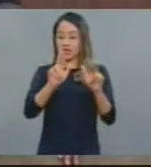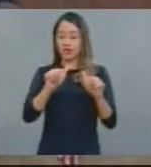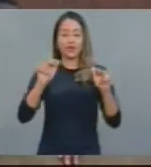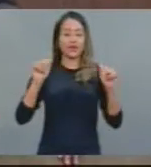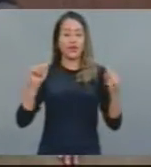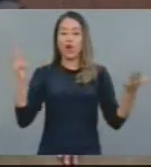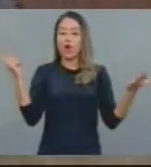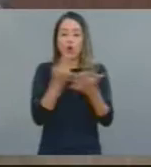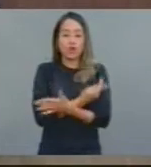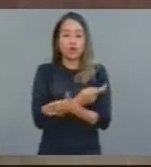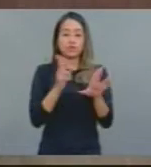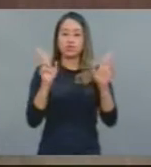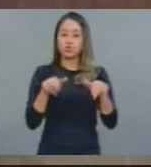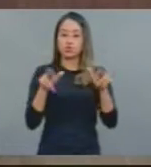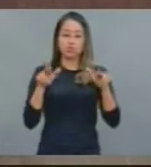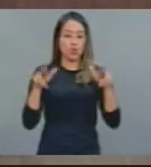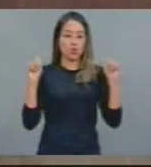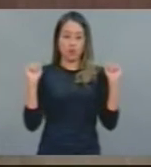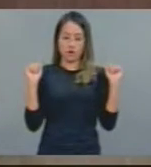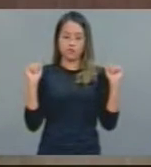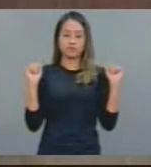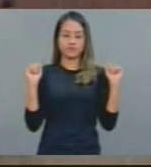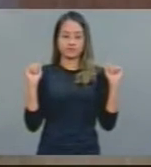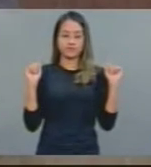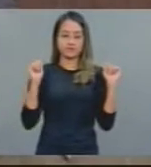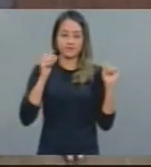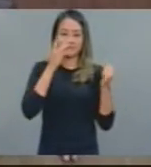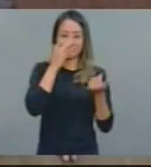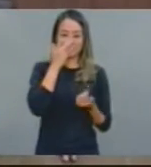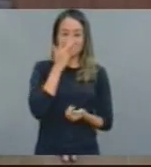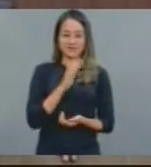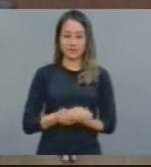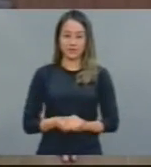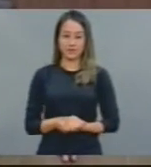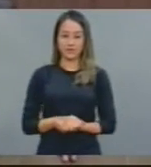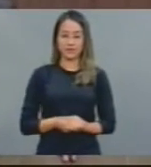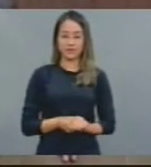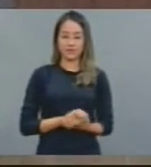candidata, atacaria e restringiria direitos.